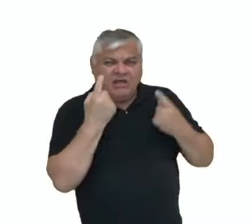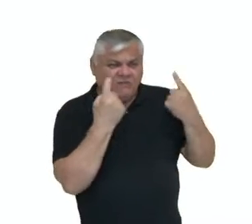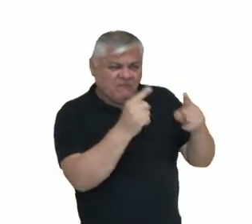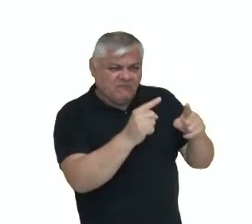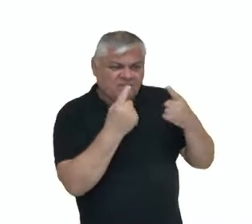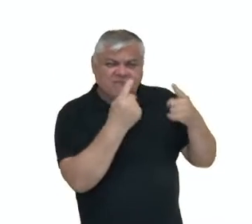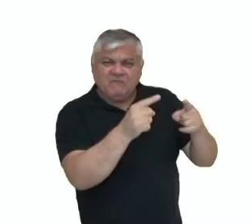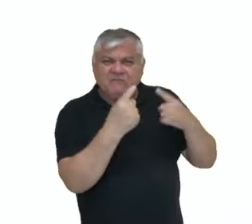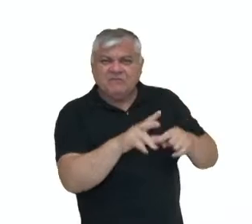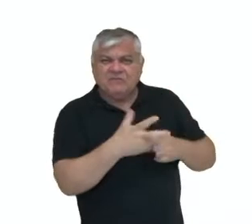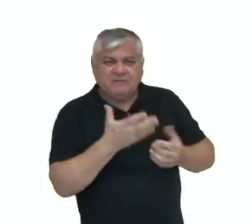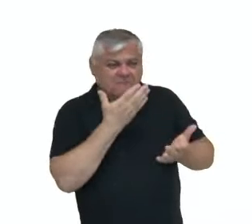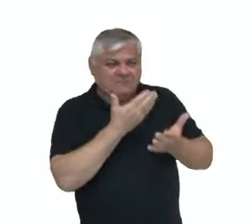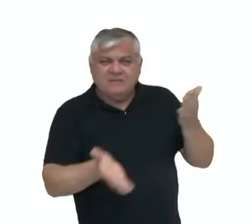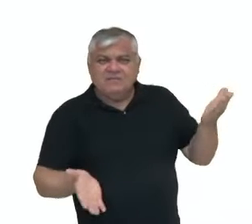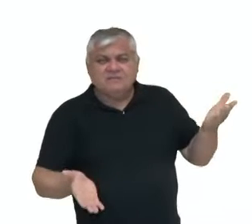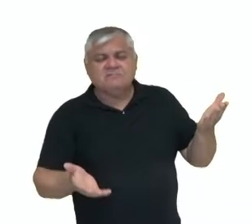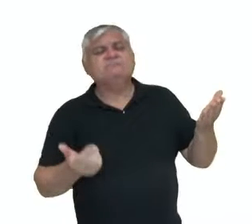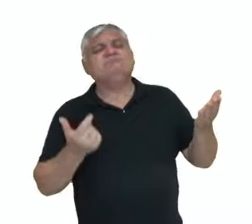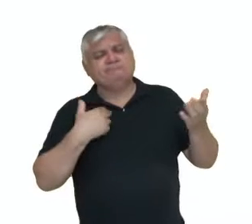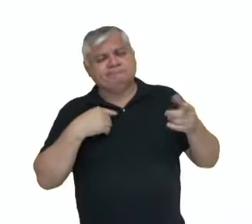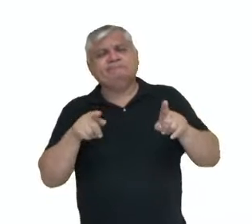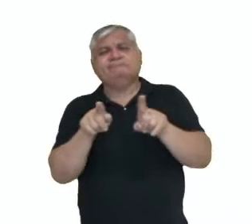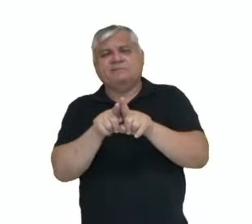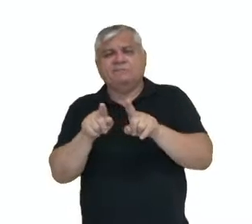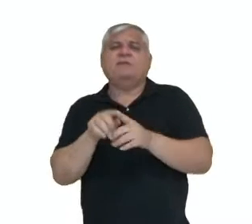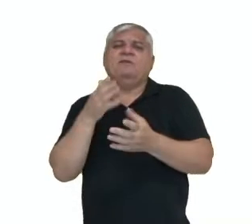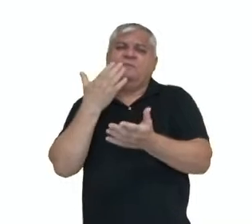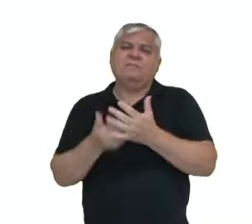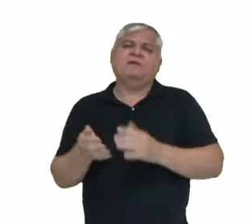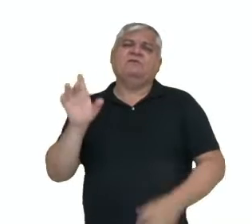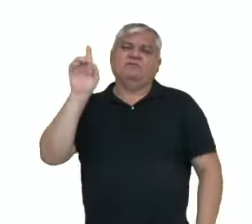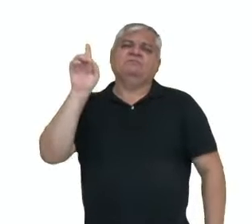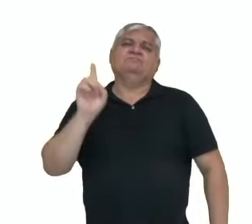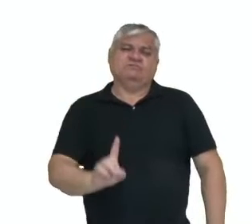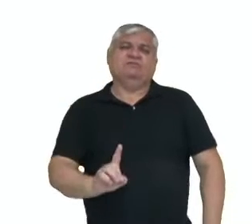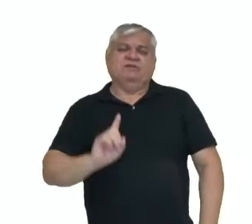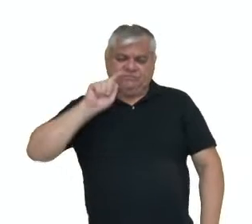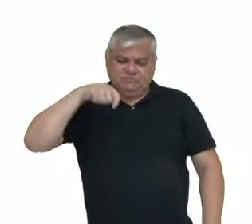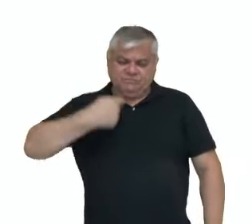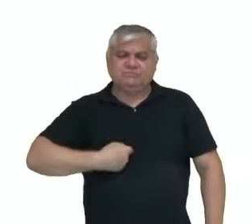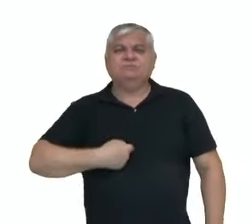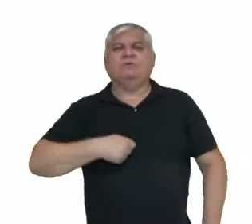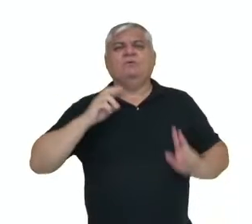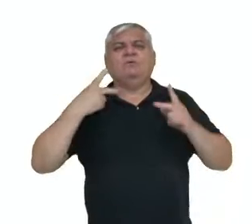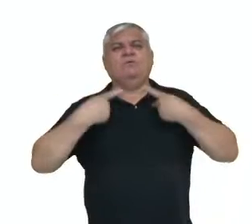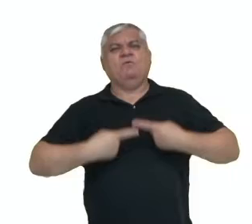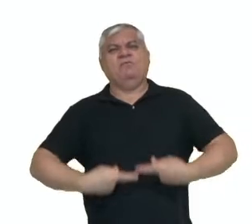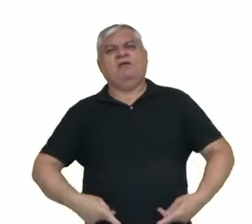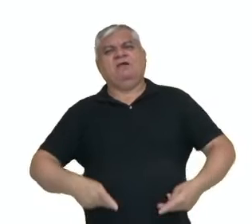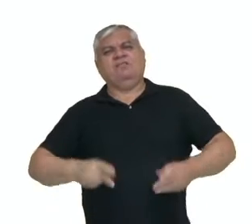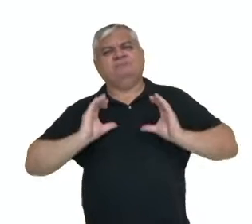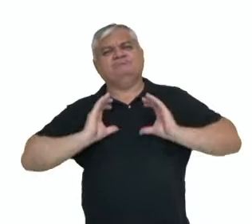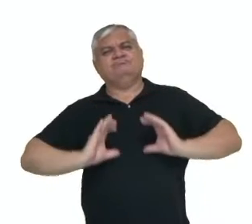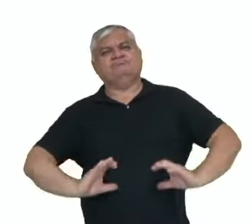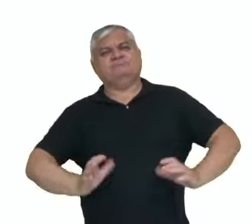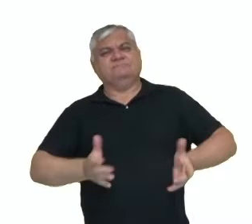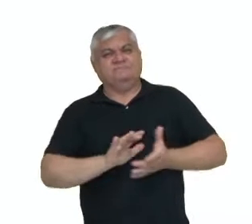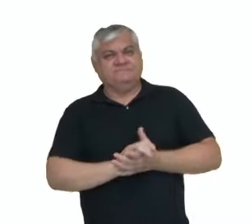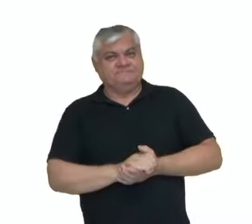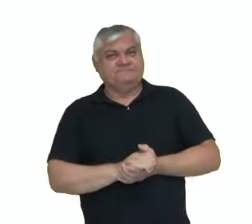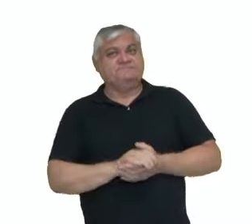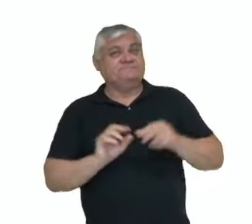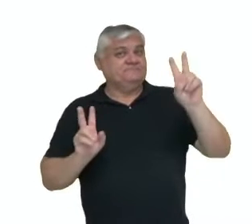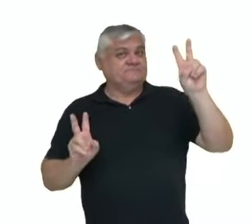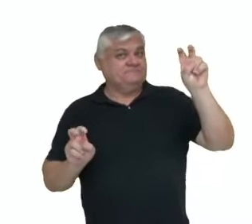praticadas contra os outros, perdemos também o direito de nos considerar seres humanos civilizados. Essa frase